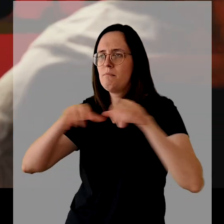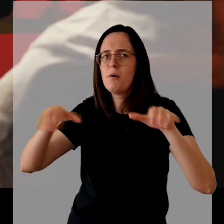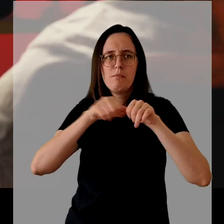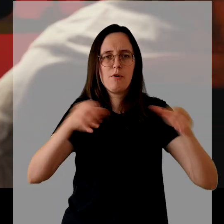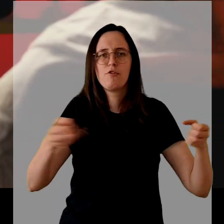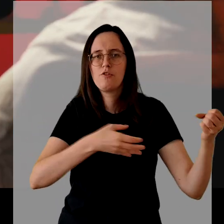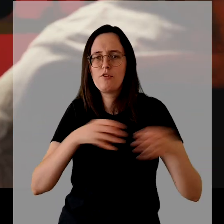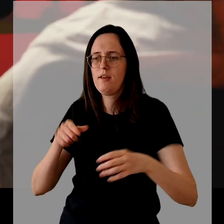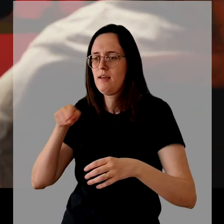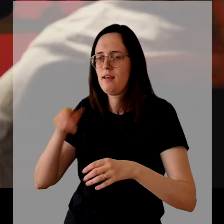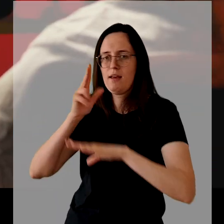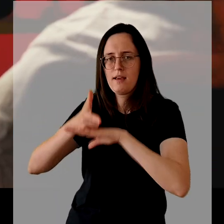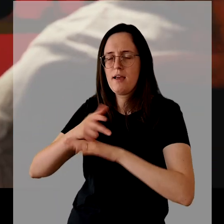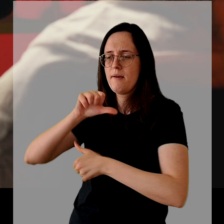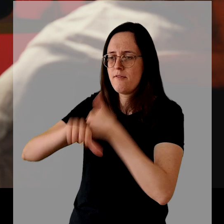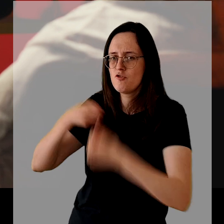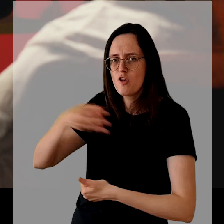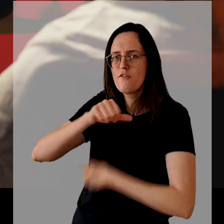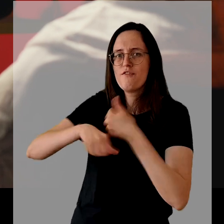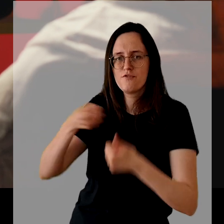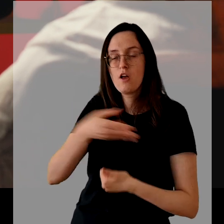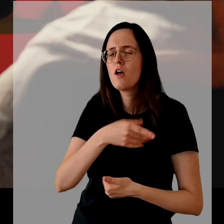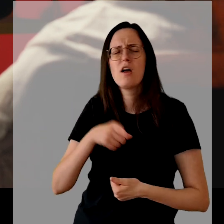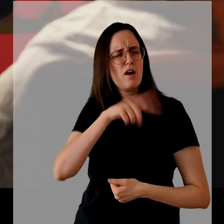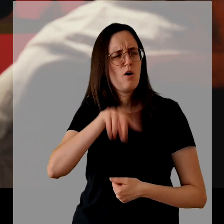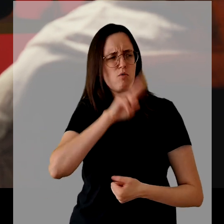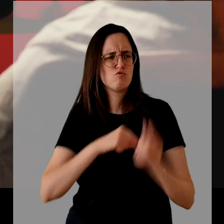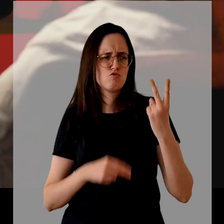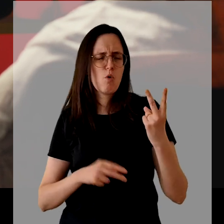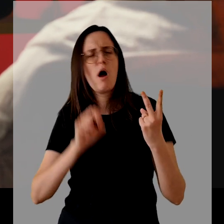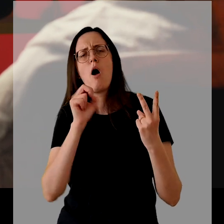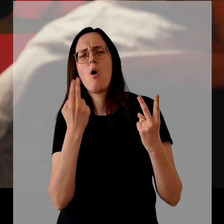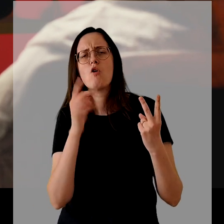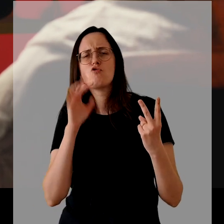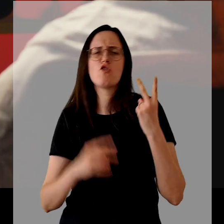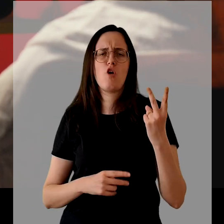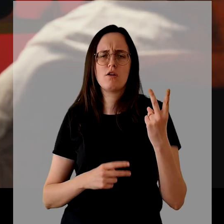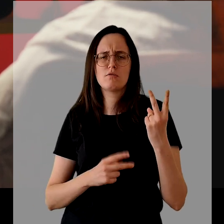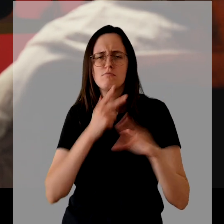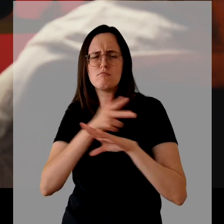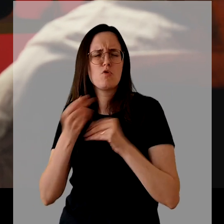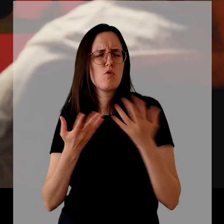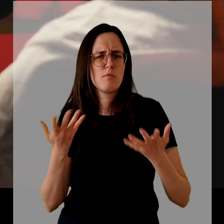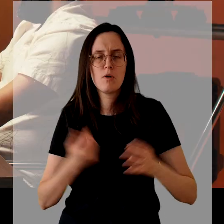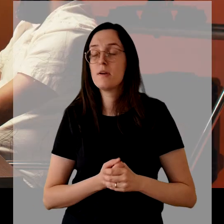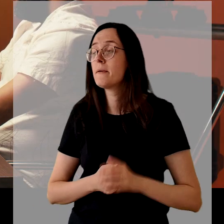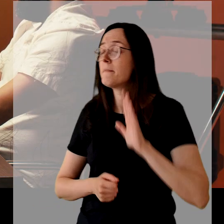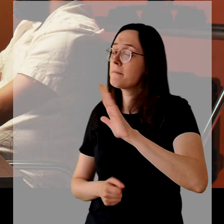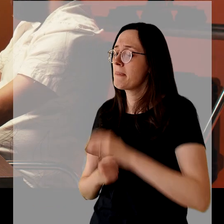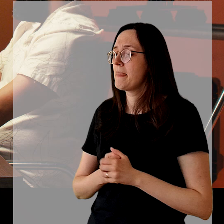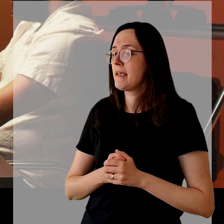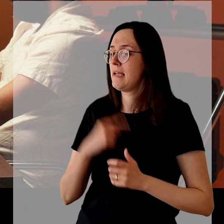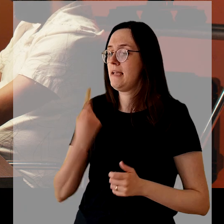né? Essa câmera. Mas vocês tinham 2 unidades ou eram apenas 2 operadores? Não.